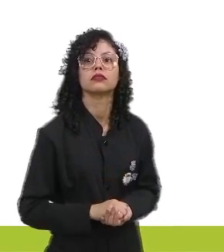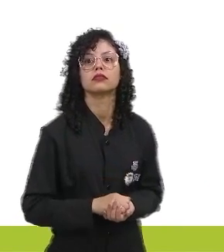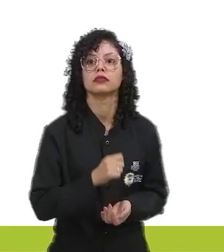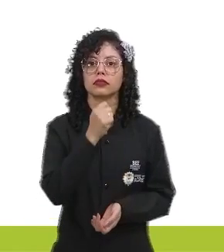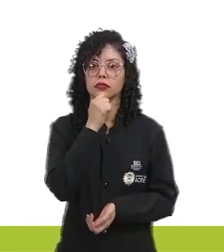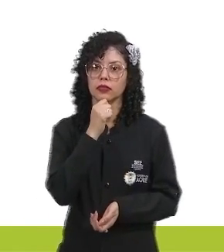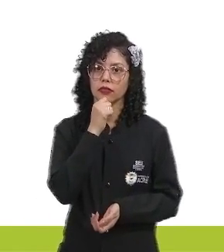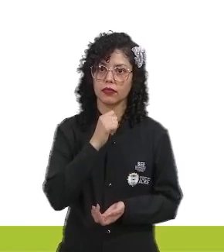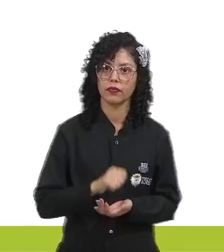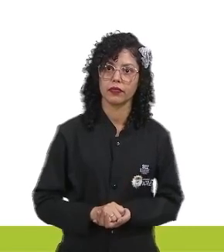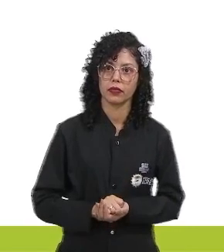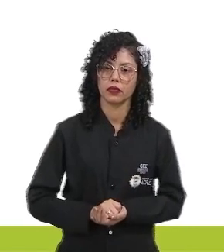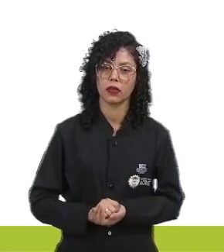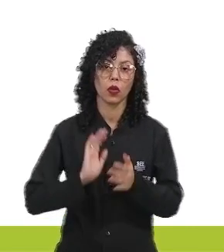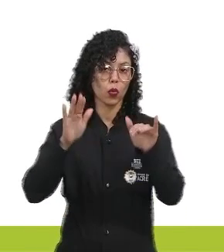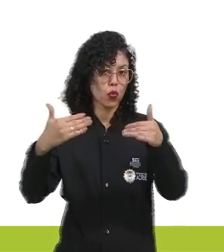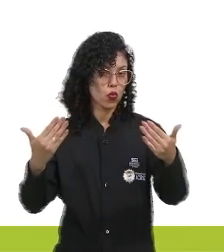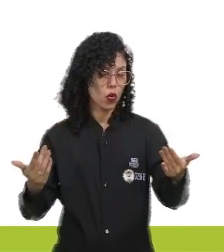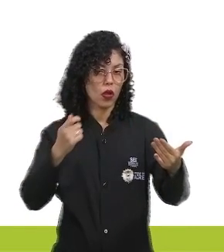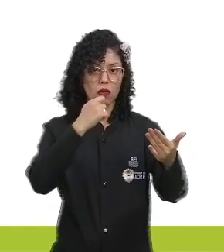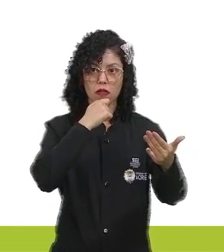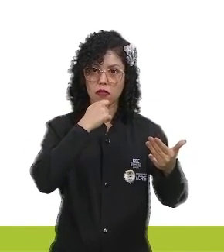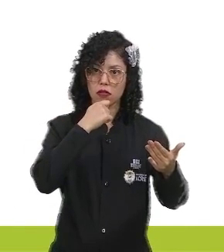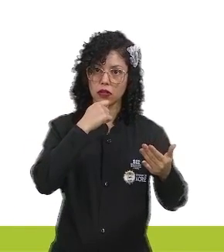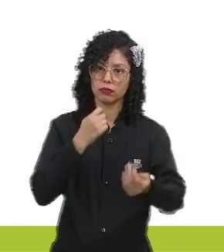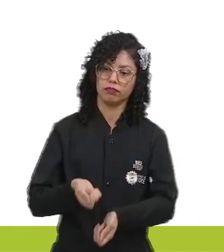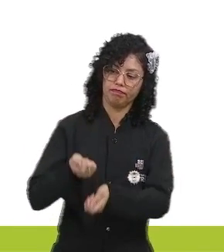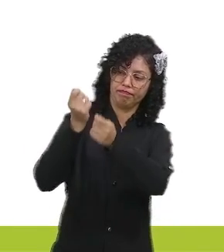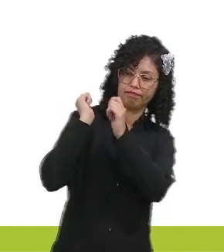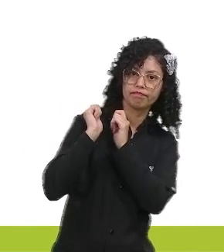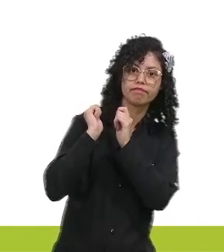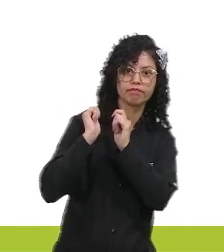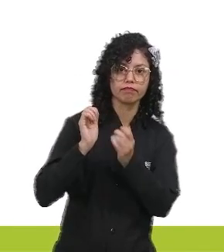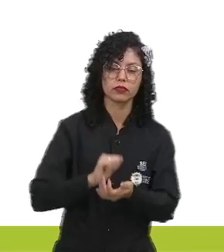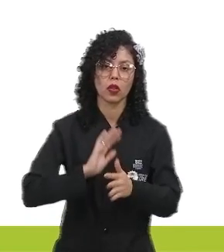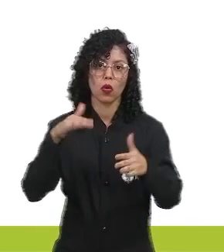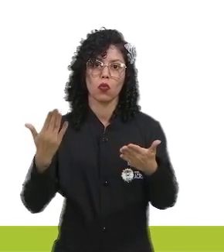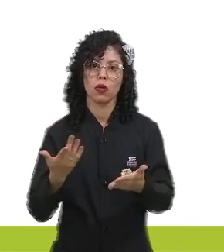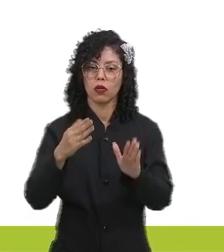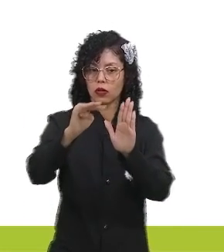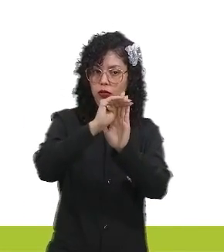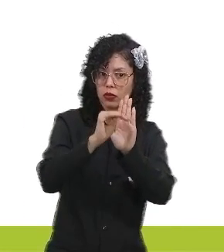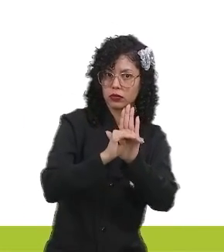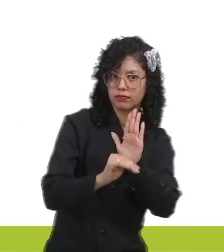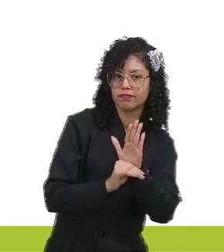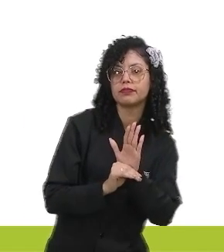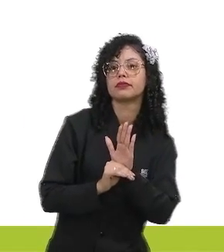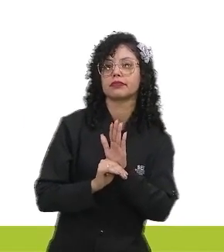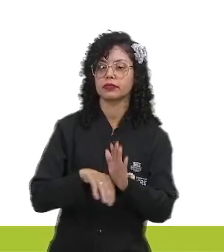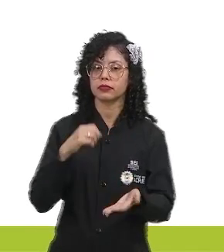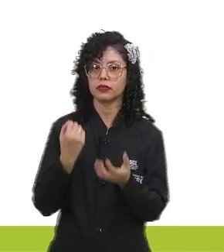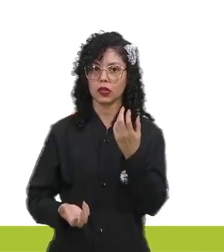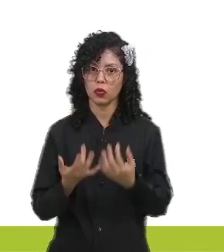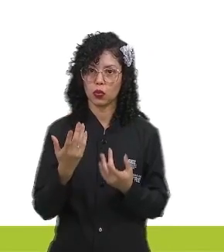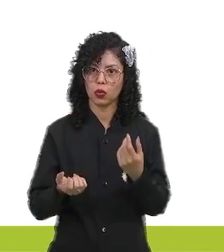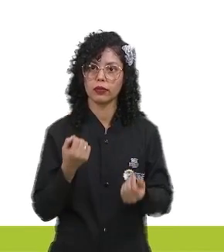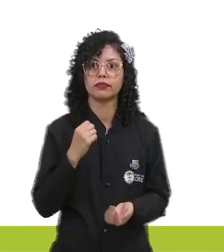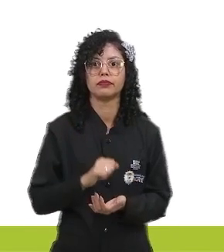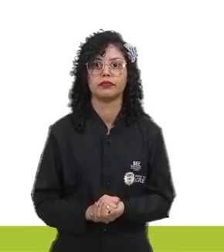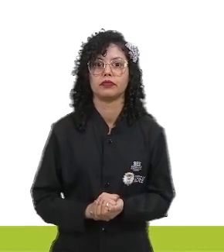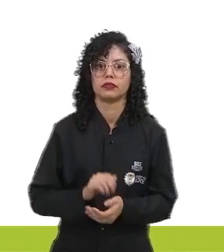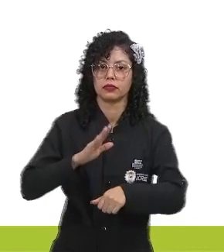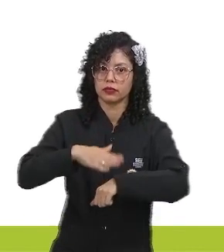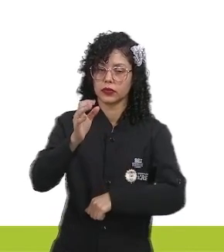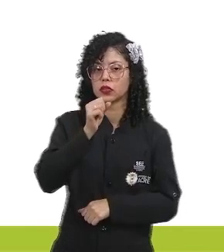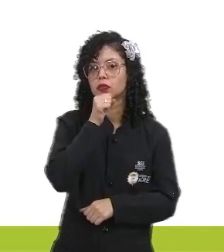supervisionavam, né, quais seriam as sacas e quais seriam os critérios para a queima do café. Então, primeiro queimaria os